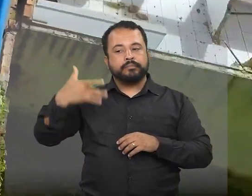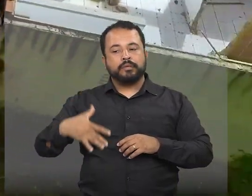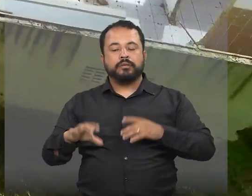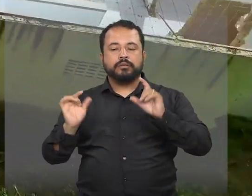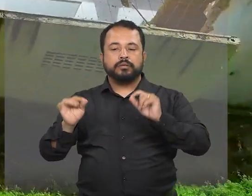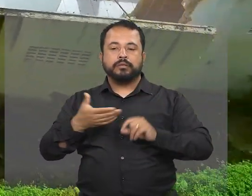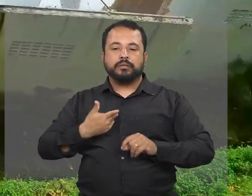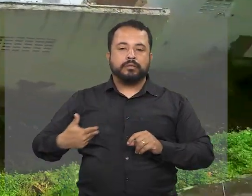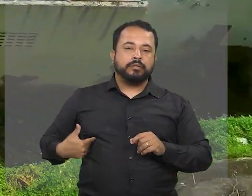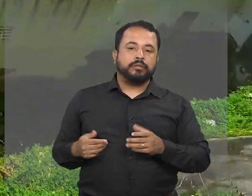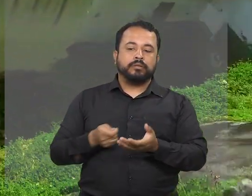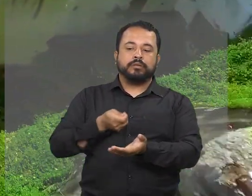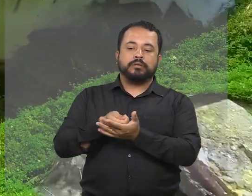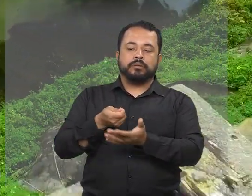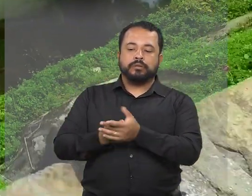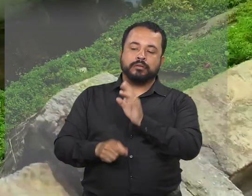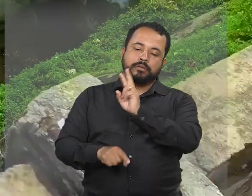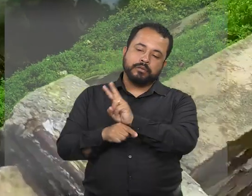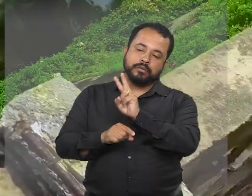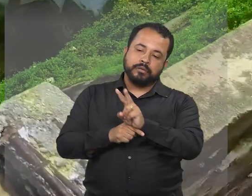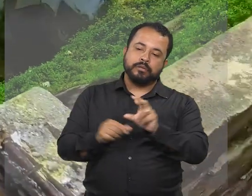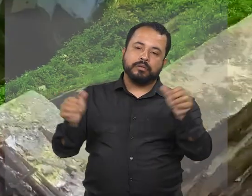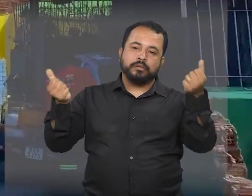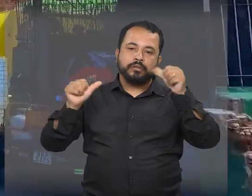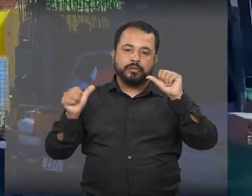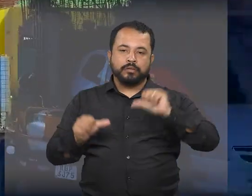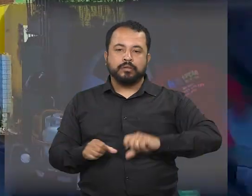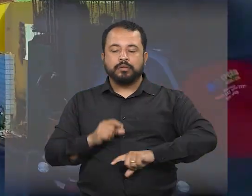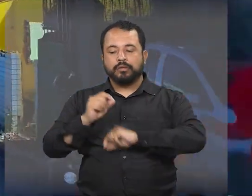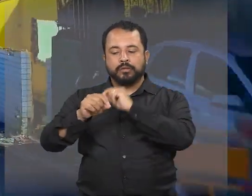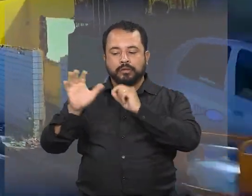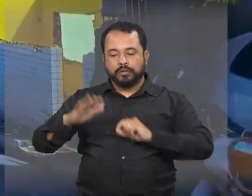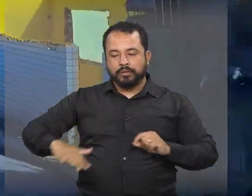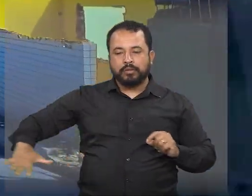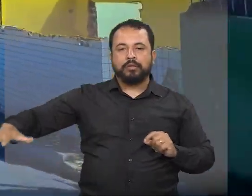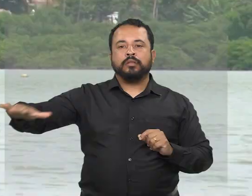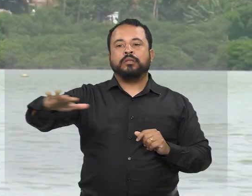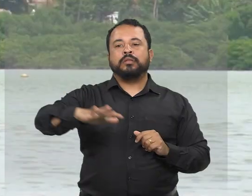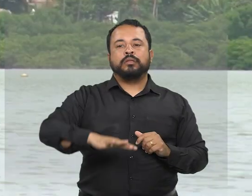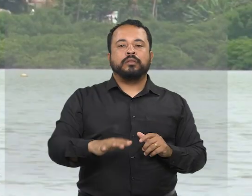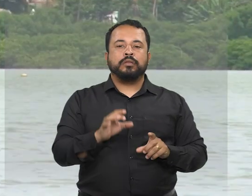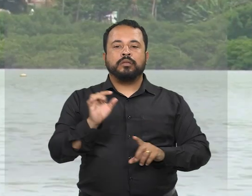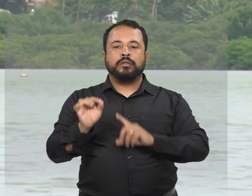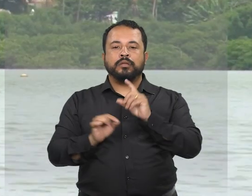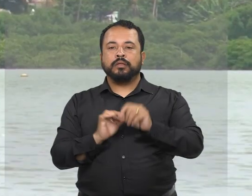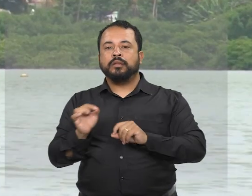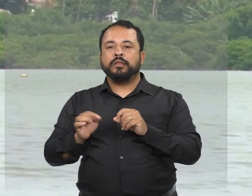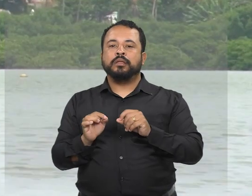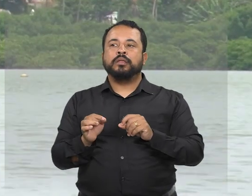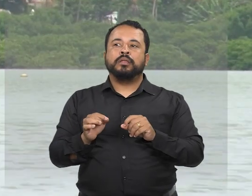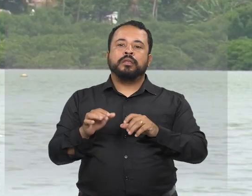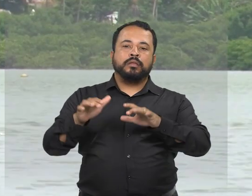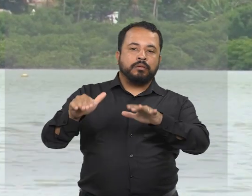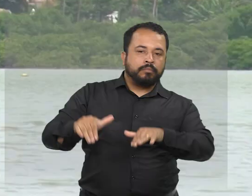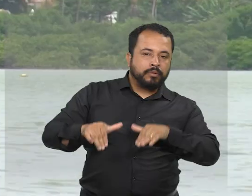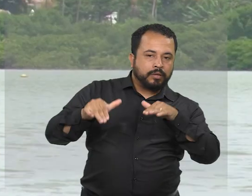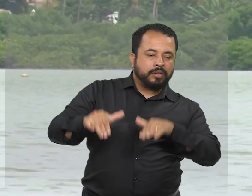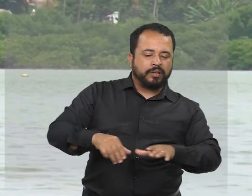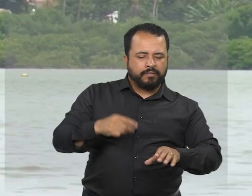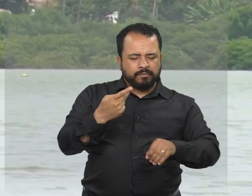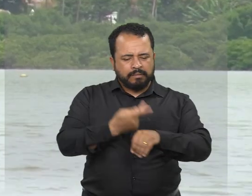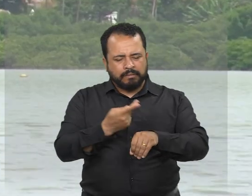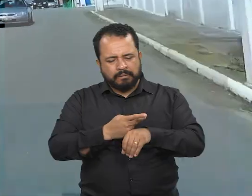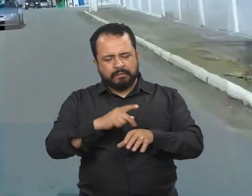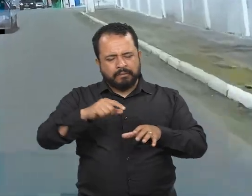uma ação socioambiental que impõe obrigações de monitoramento e estabilização do solo, além do preenchimento das minas de sal-gema